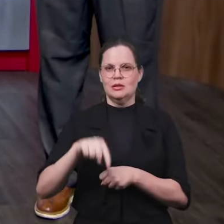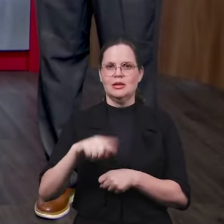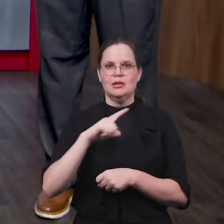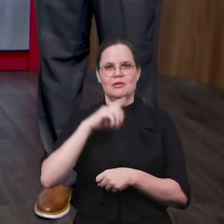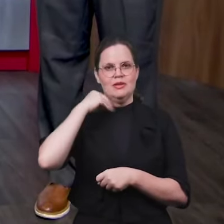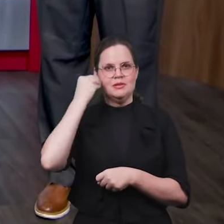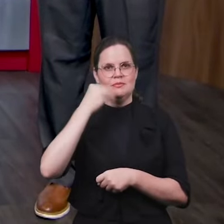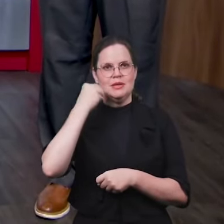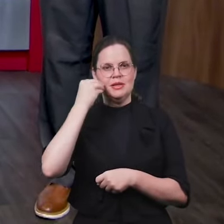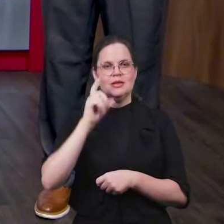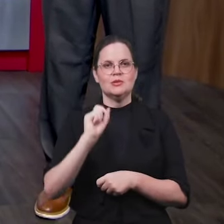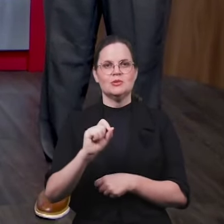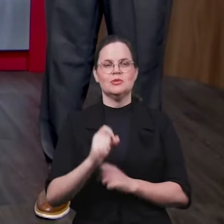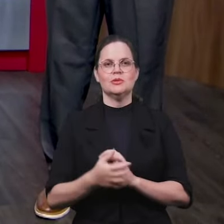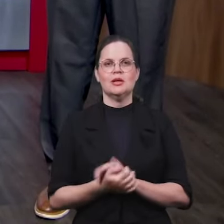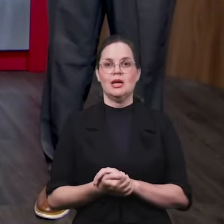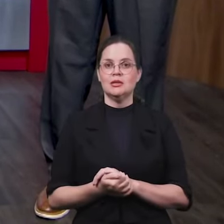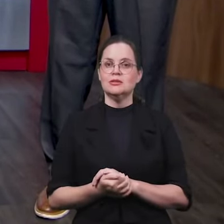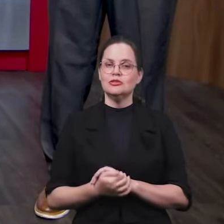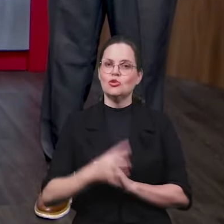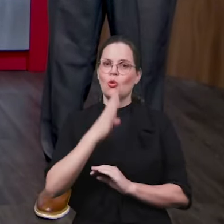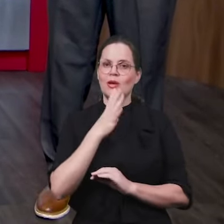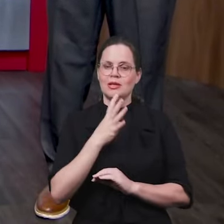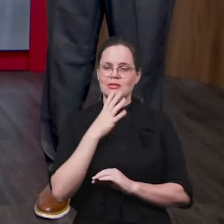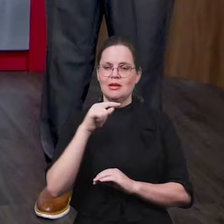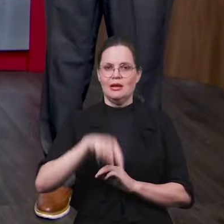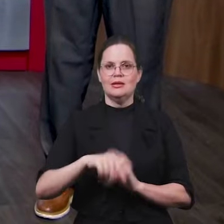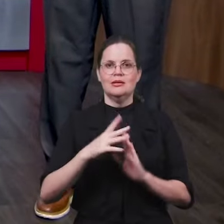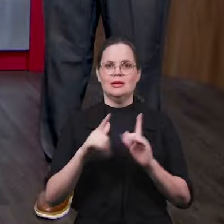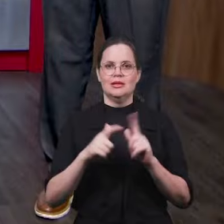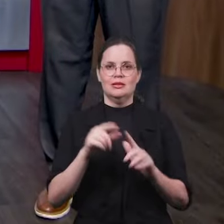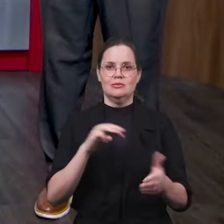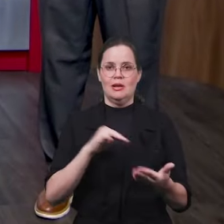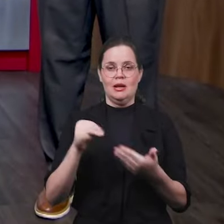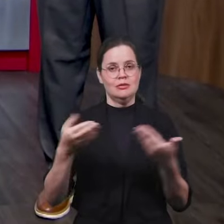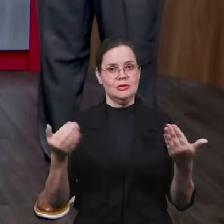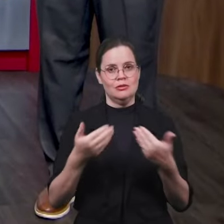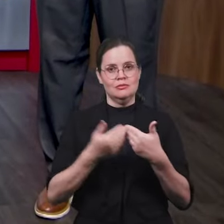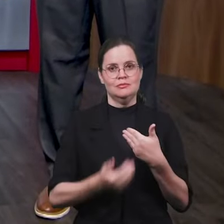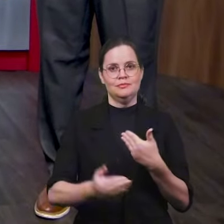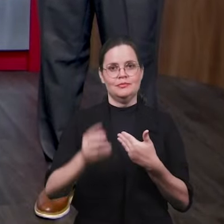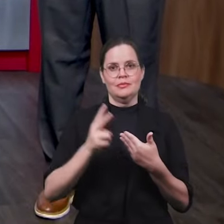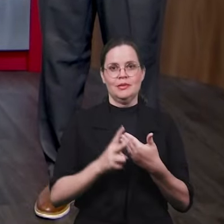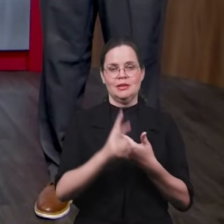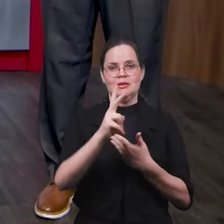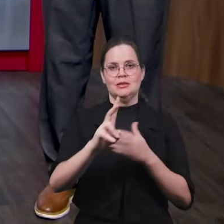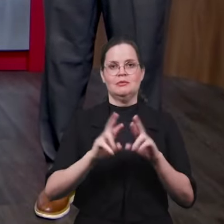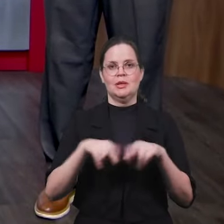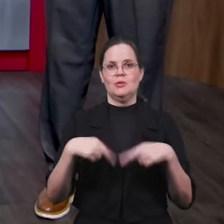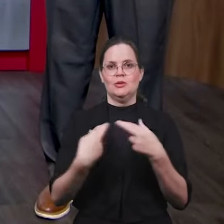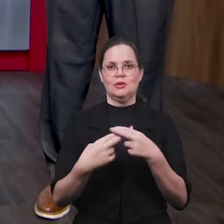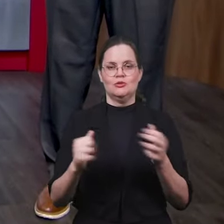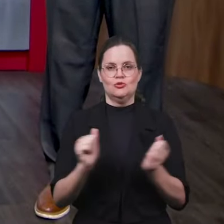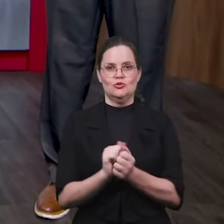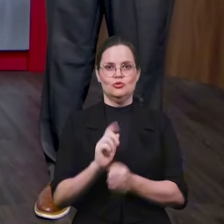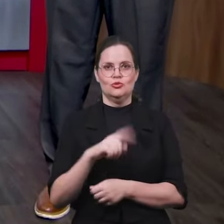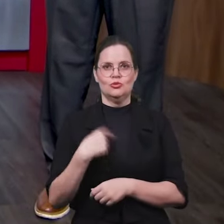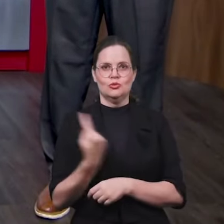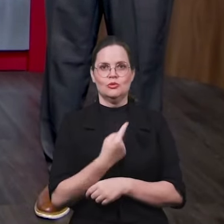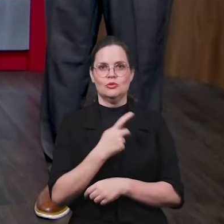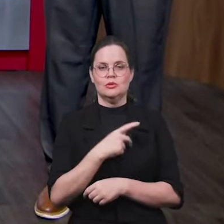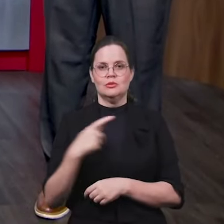de compartilharmos um pouco a experiência desta obra, e ele, desde então, tem reunido conosco, juntamente com o pastor